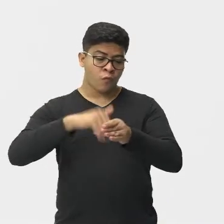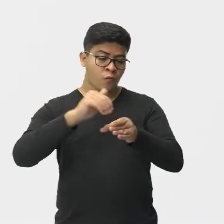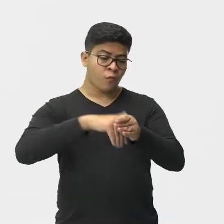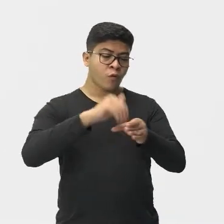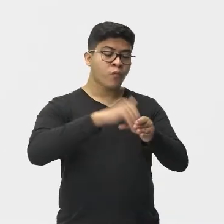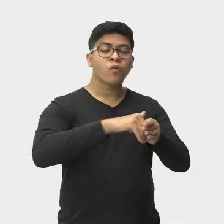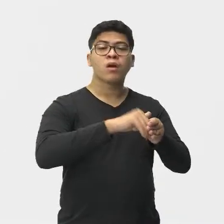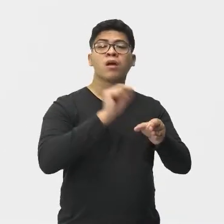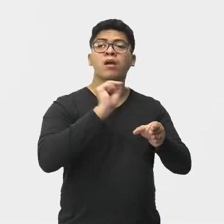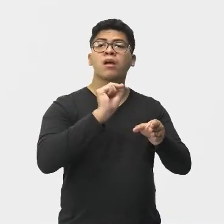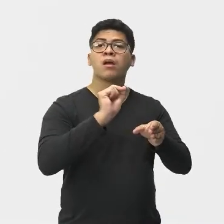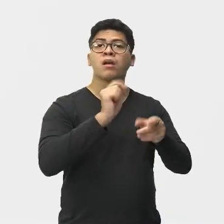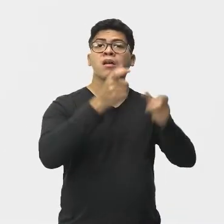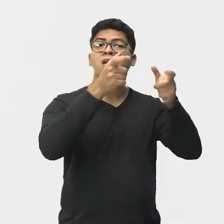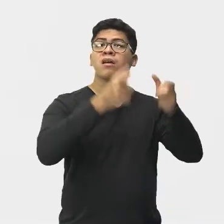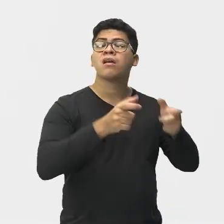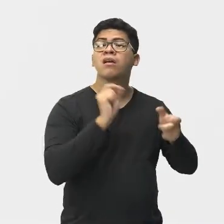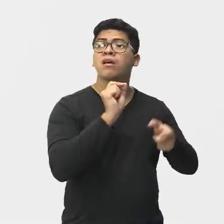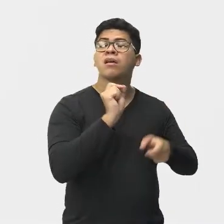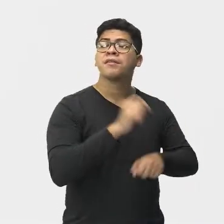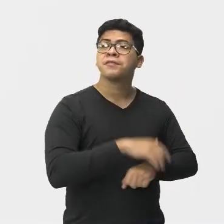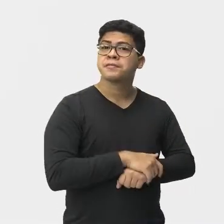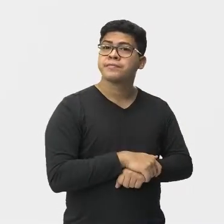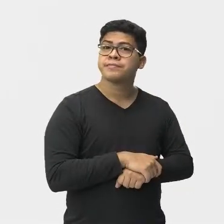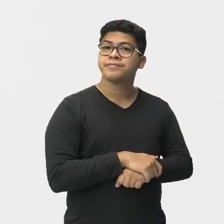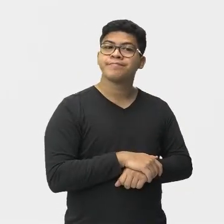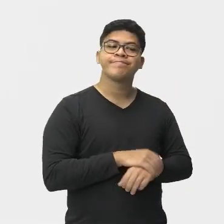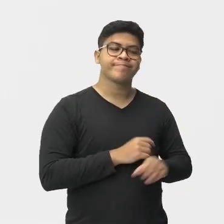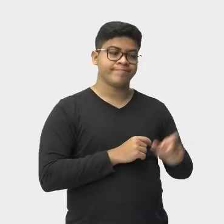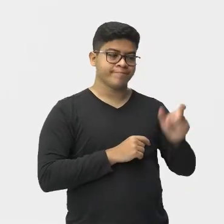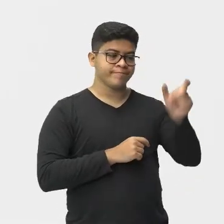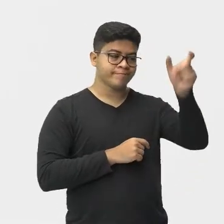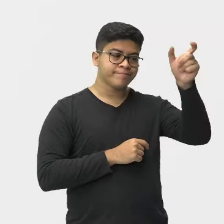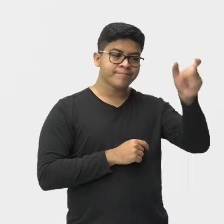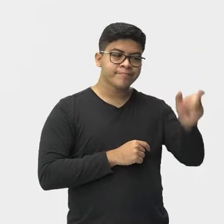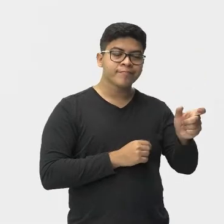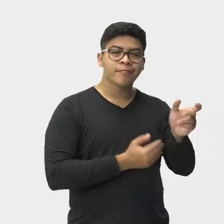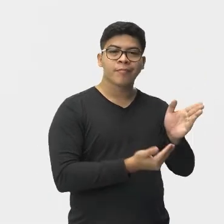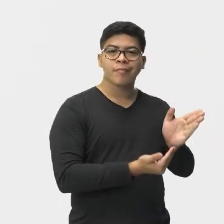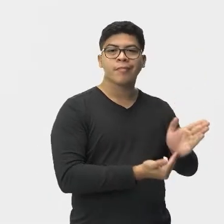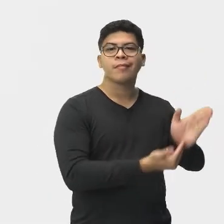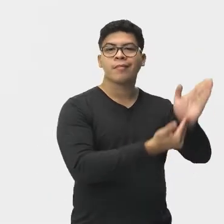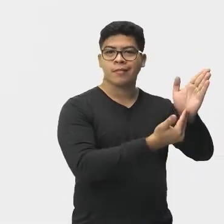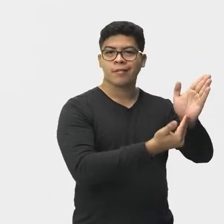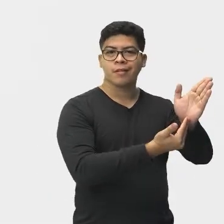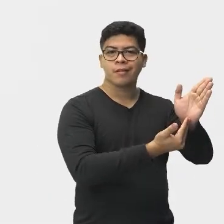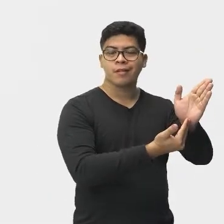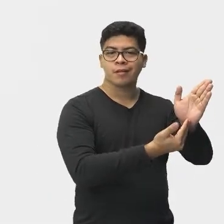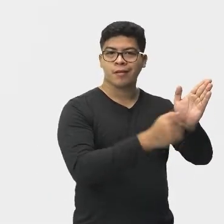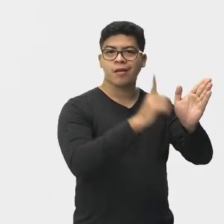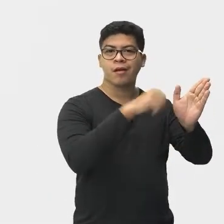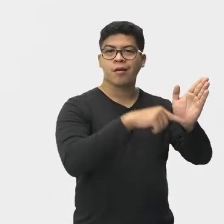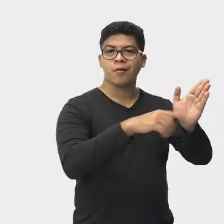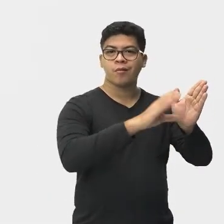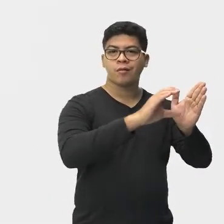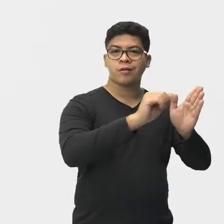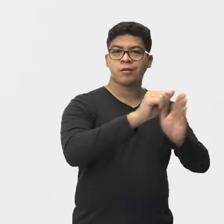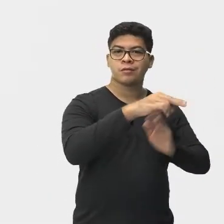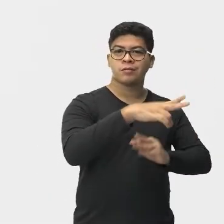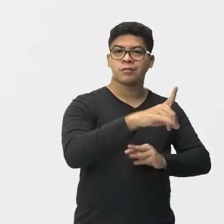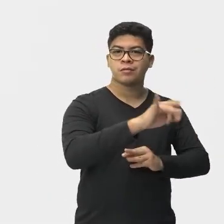o candidato. Esse é o nosso complemento direto. Se eu fosse substituir el candidato por